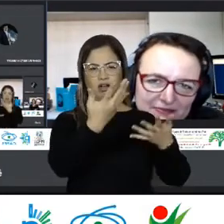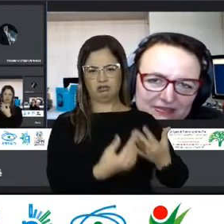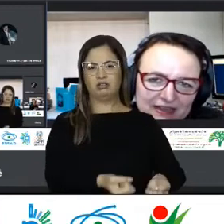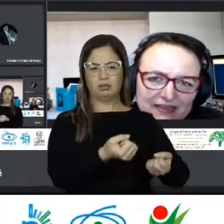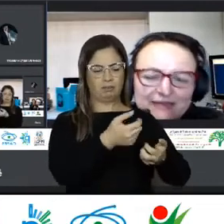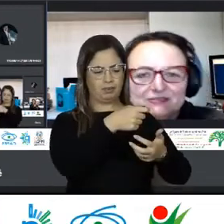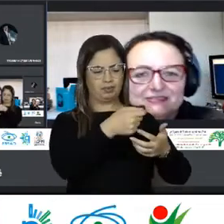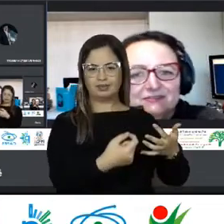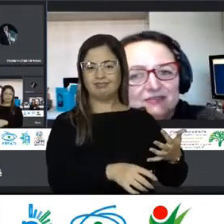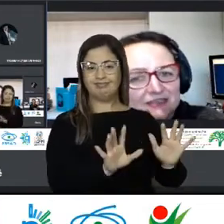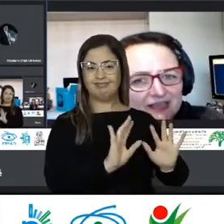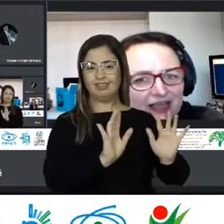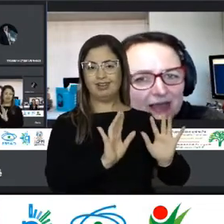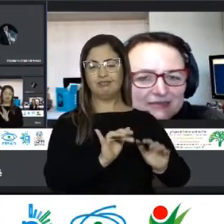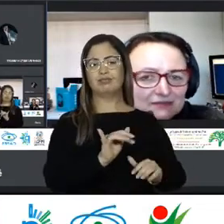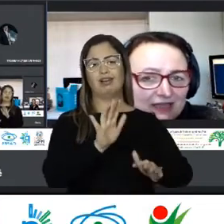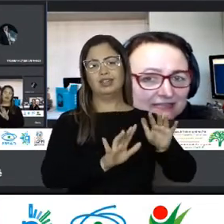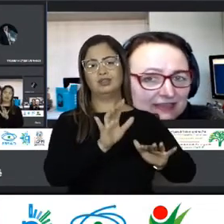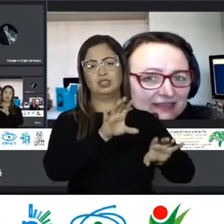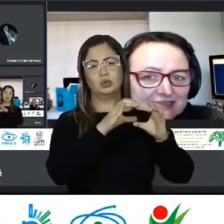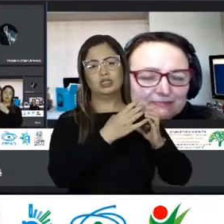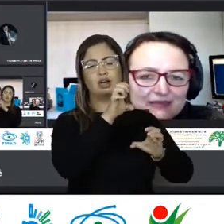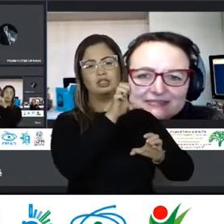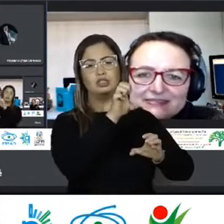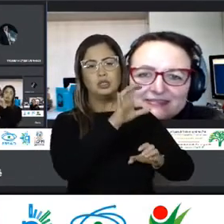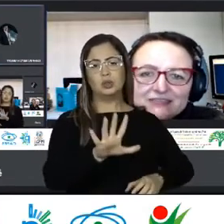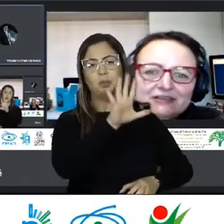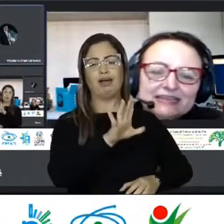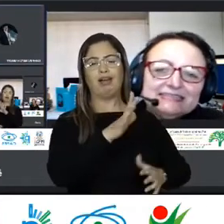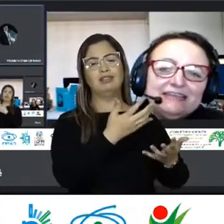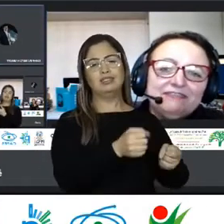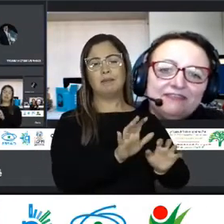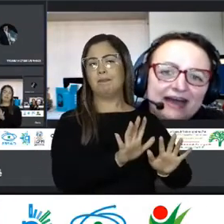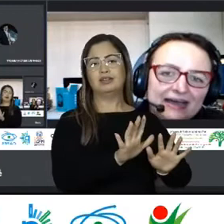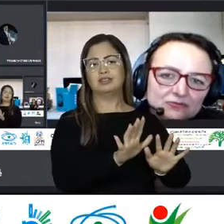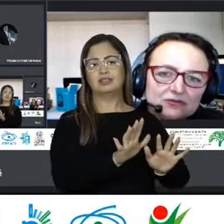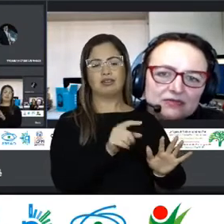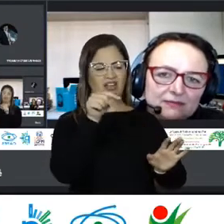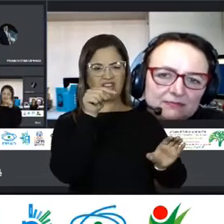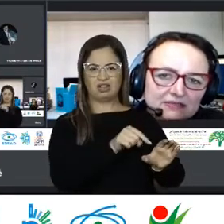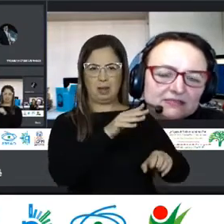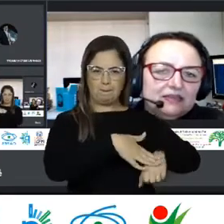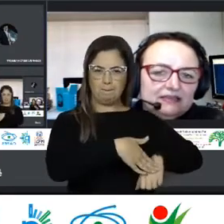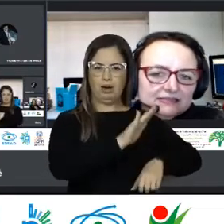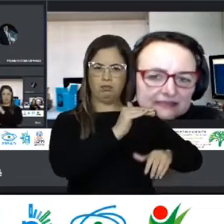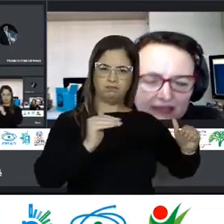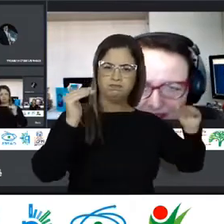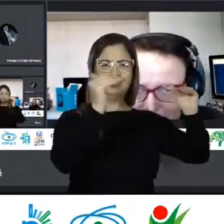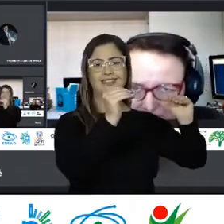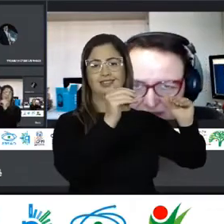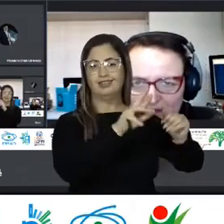europeia Que as pessoas Querem ir Para os Estados Unidos Mas não quer dizer Que aqueles países Sejam aqueles Que de fato Historicamente